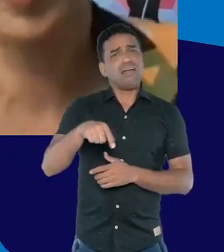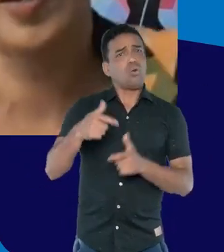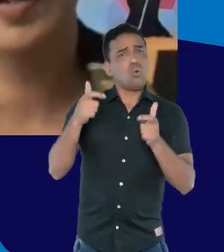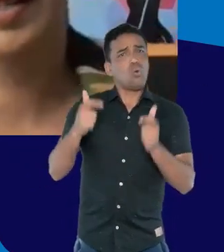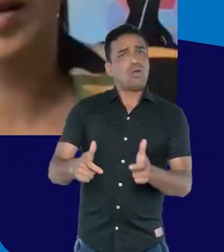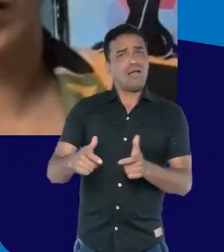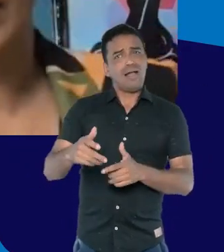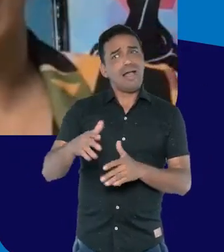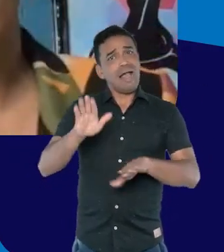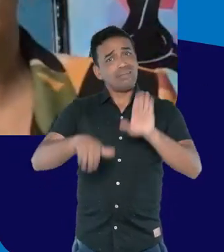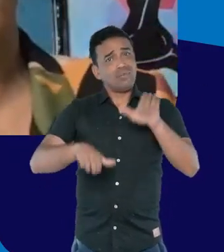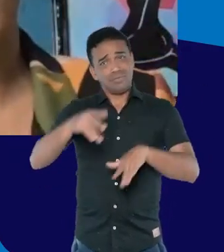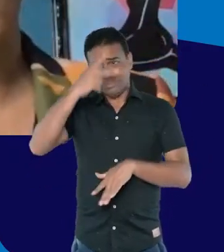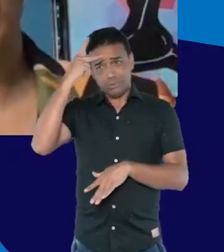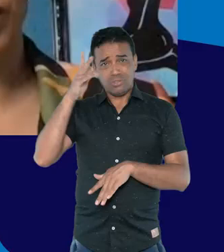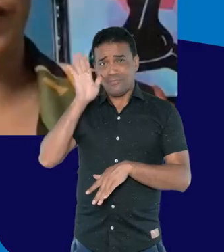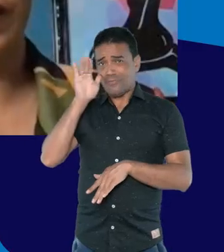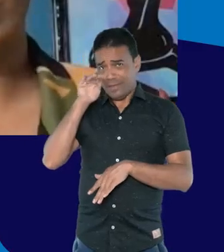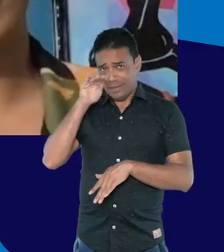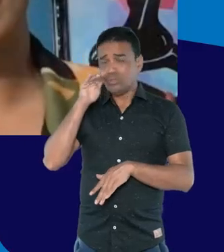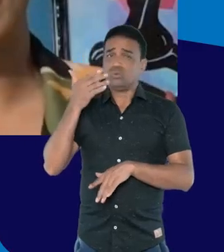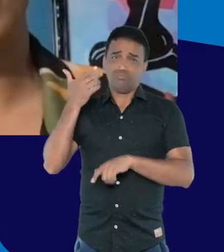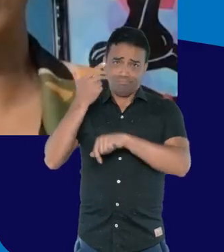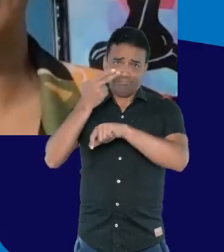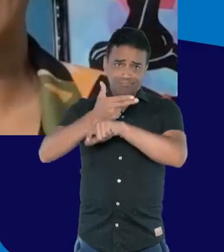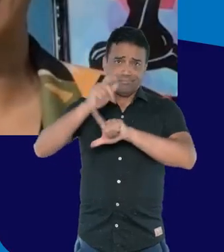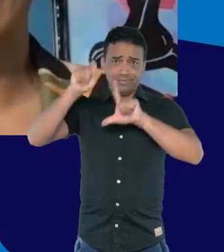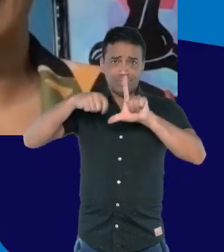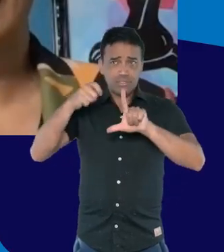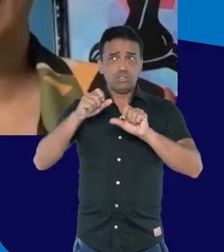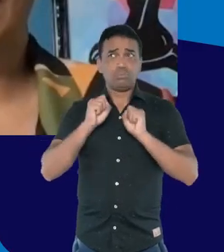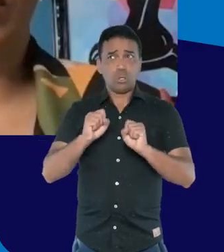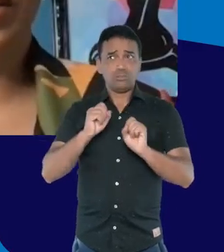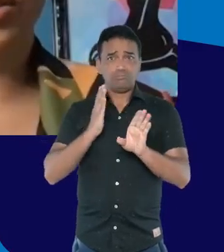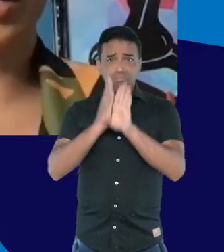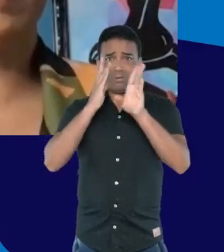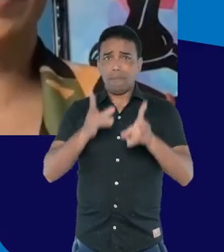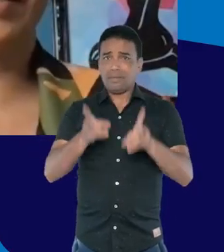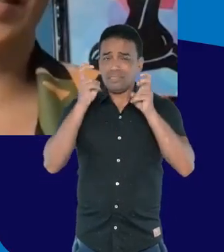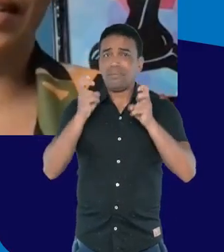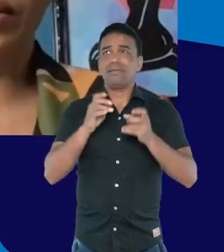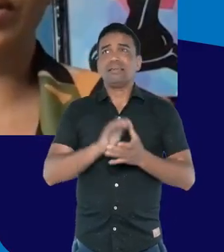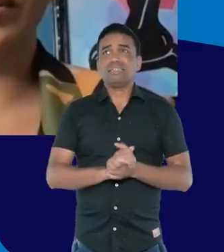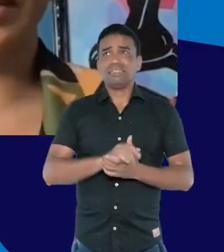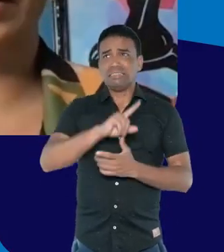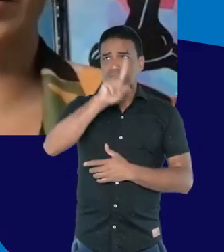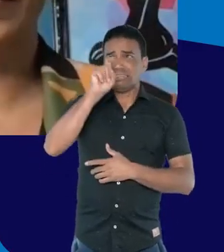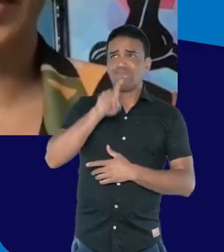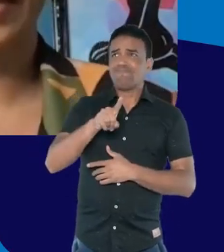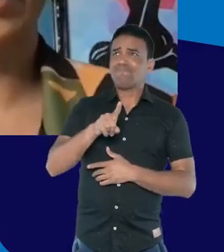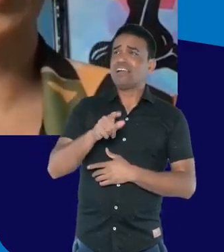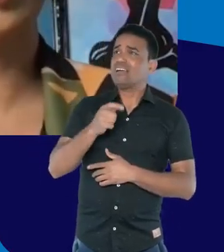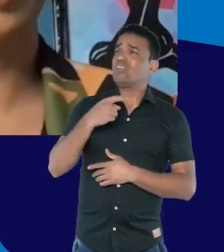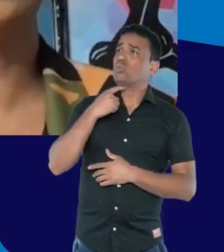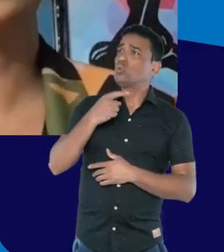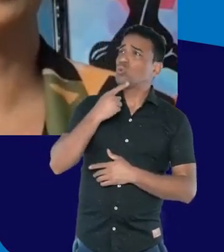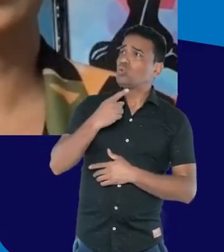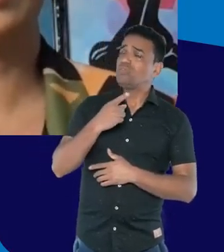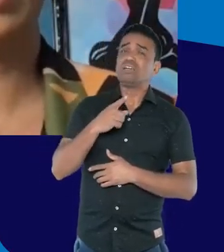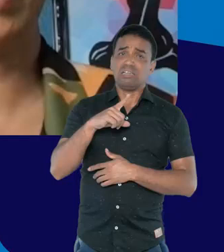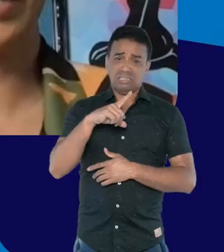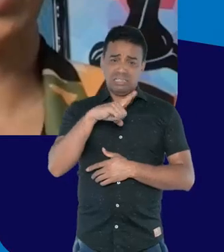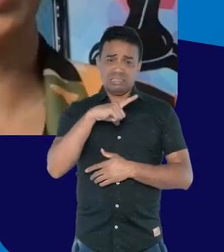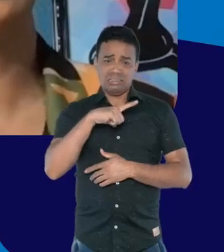está acompanhando essa conversa pode eventualmente se encontrar, que é um questionamento: será que o que eu tenho é